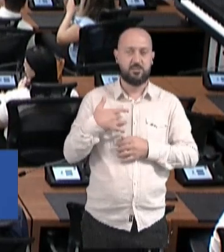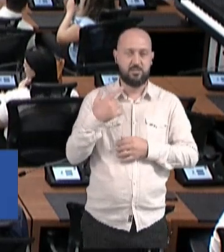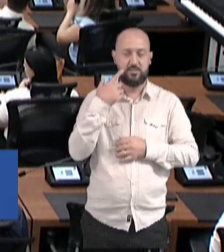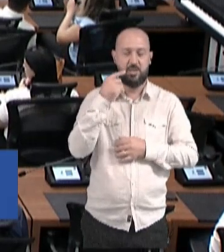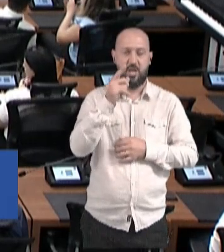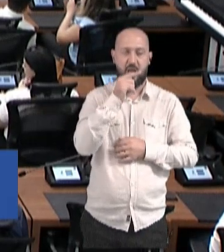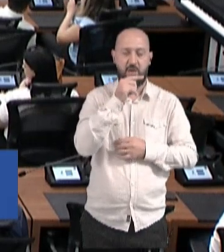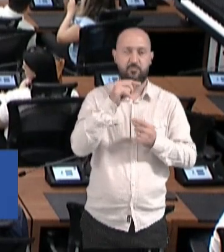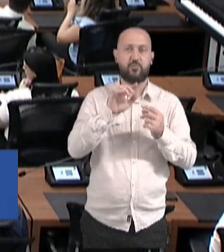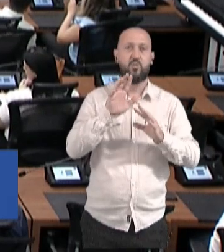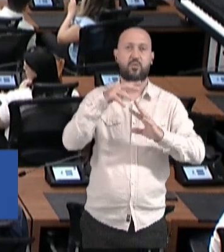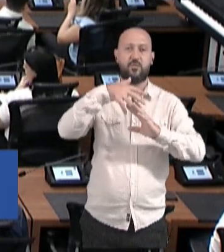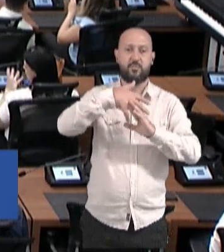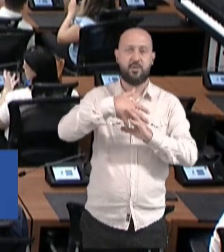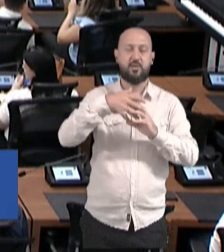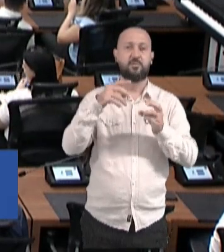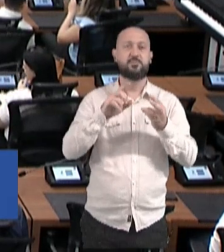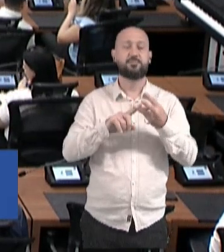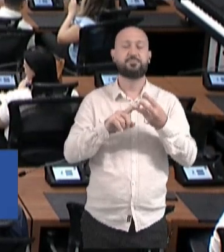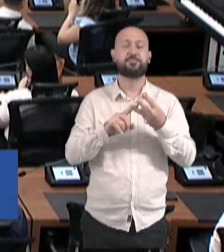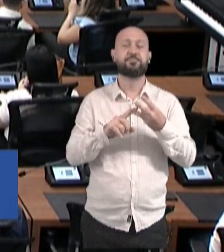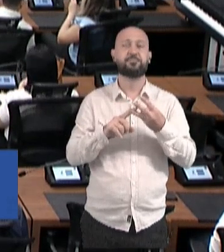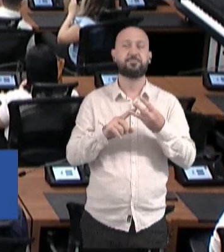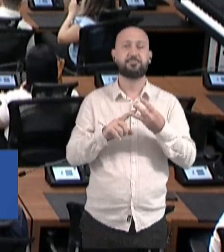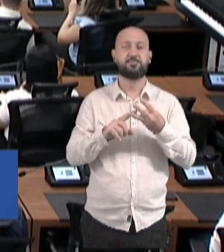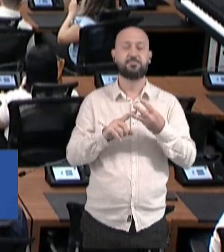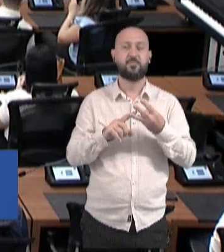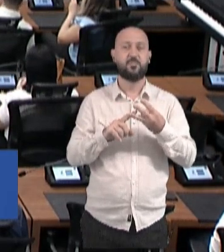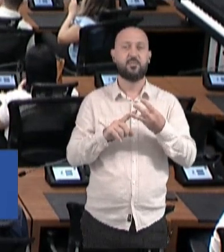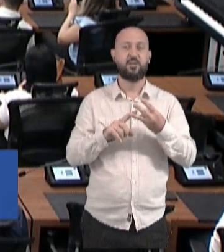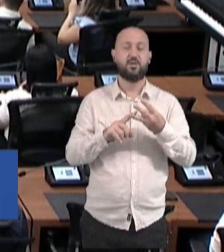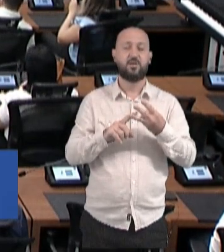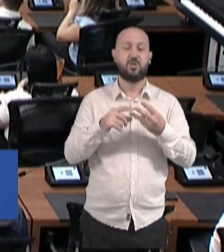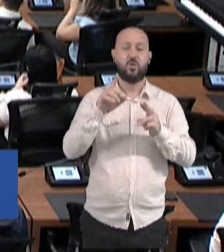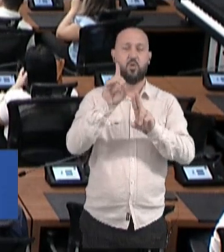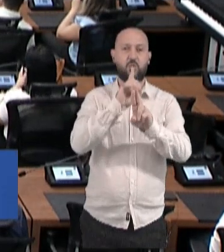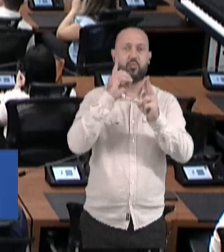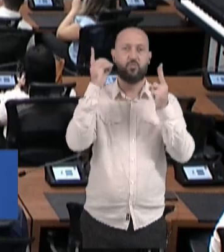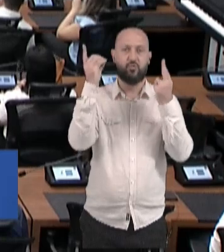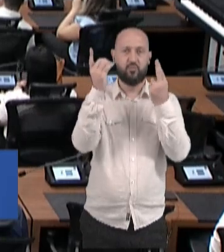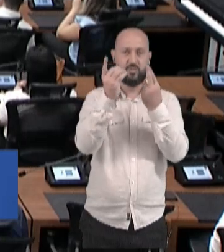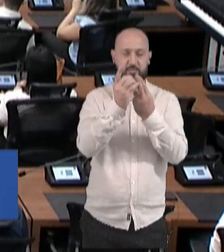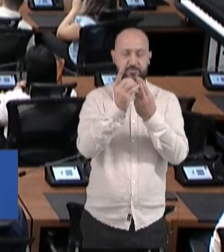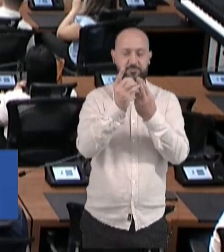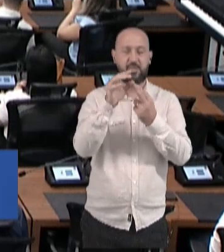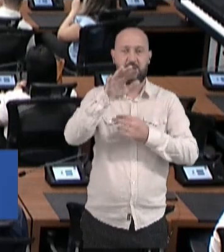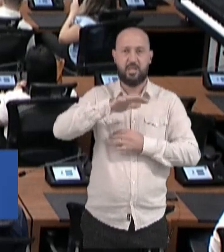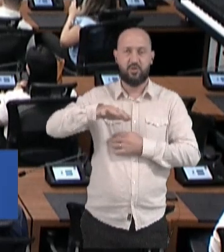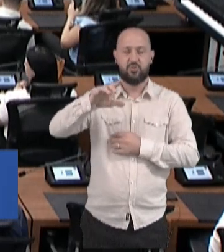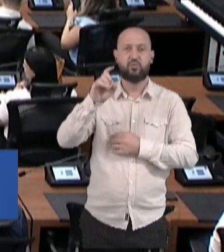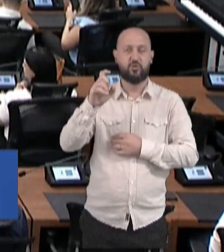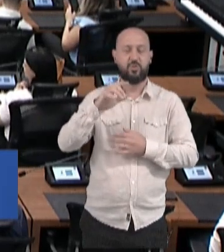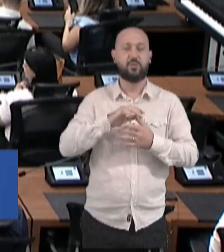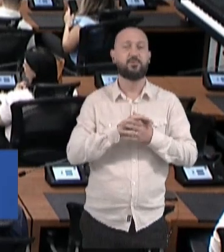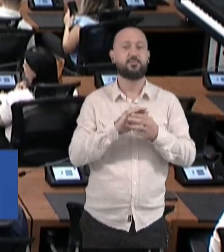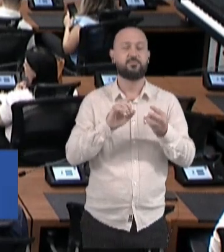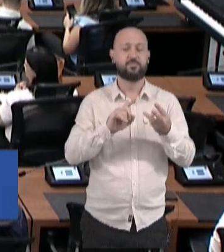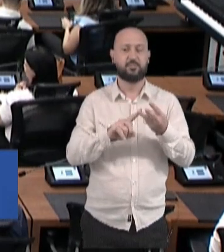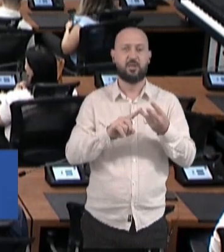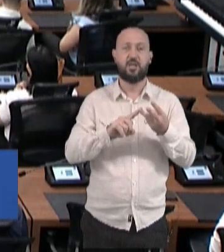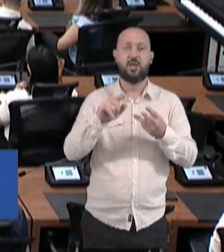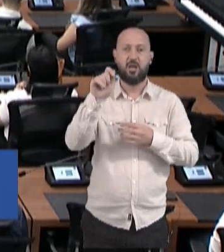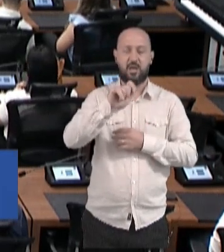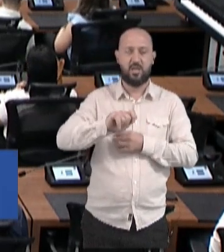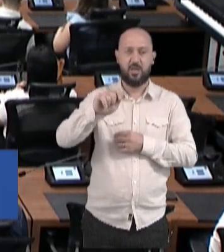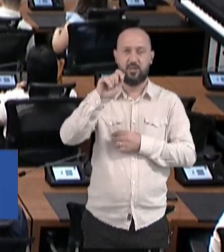SANESUL, o FMS, que é a Universidade Federal de Mato Grosso do Sul, a UFGD, que é a Universidade Federal da Grande Dourados, a